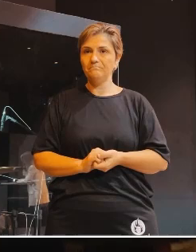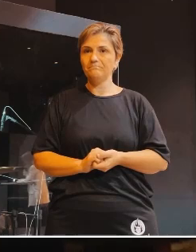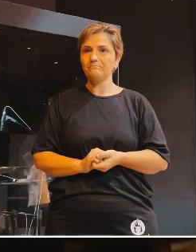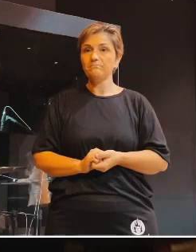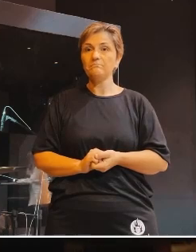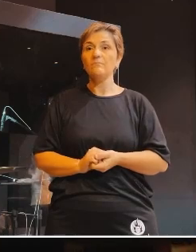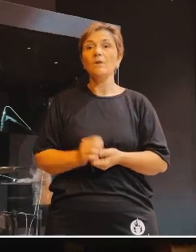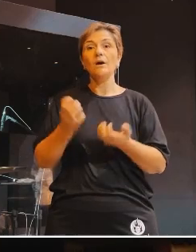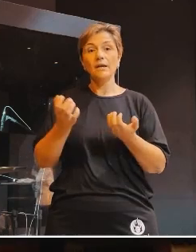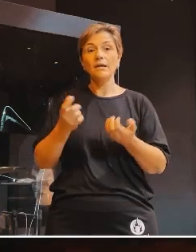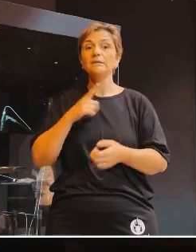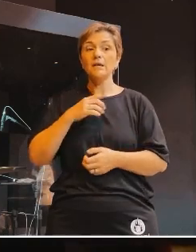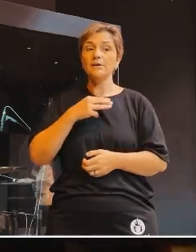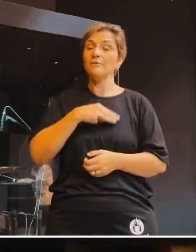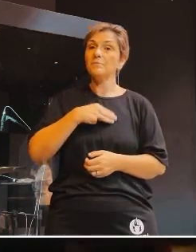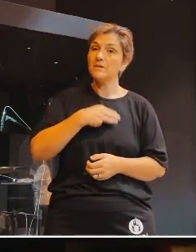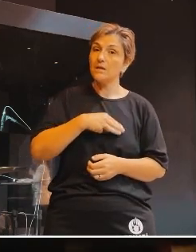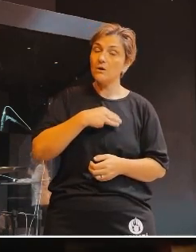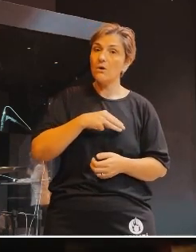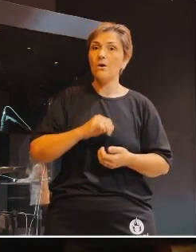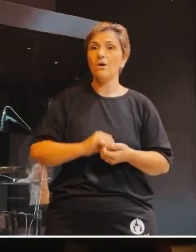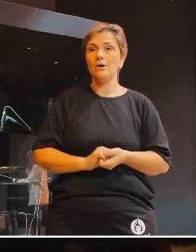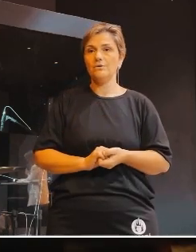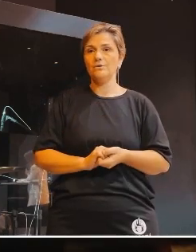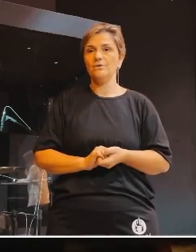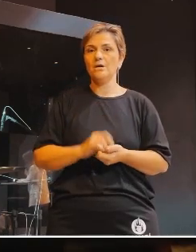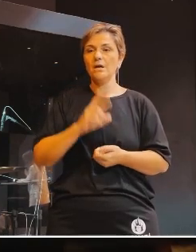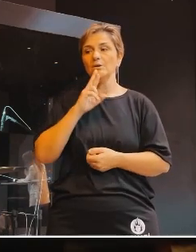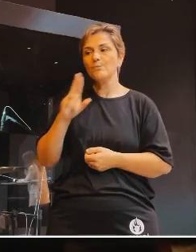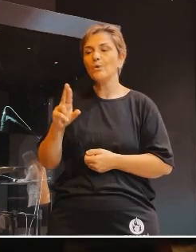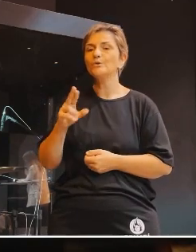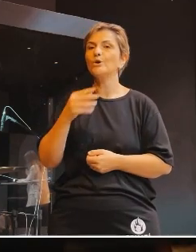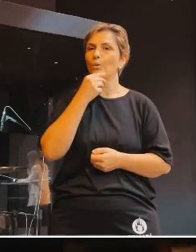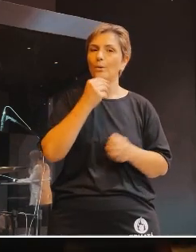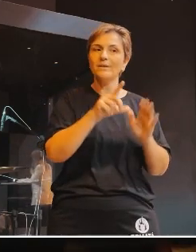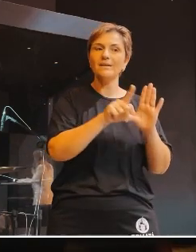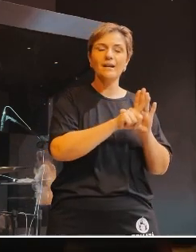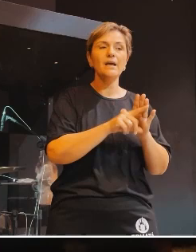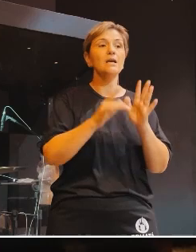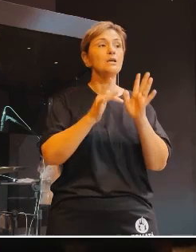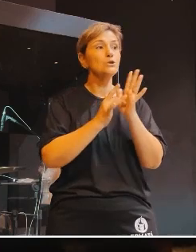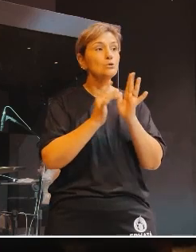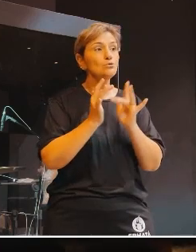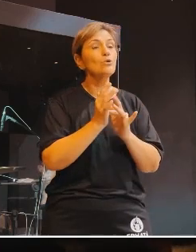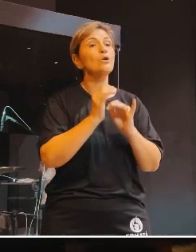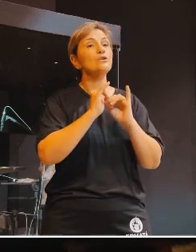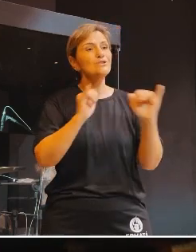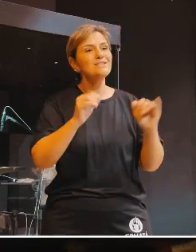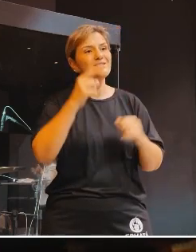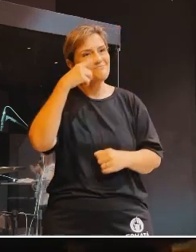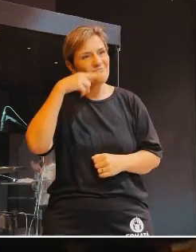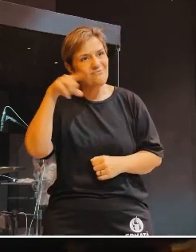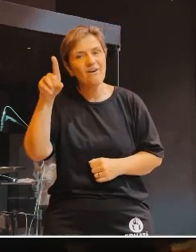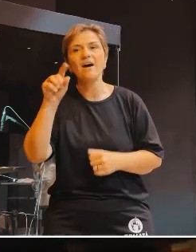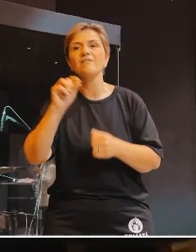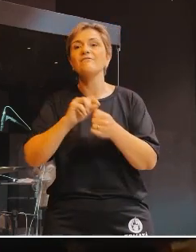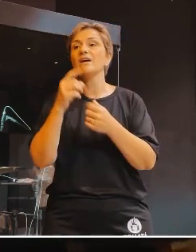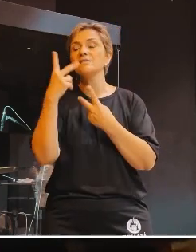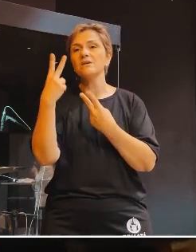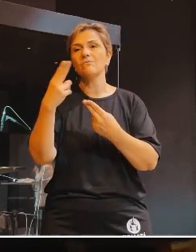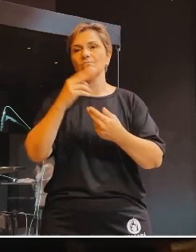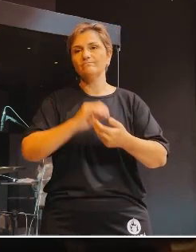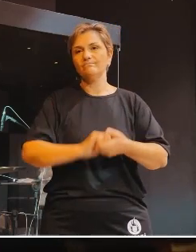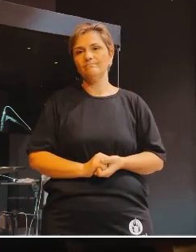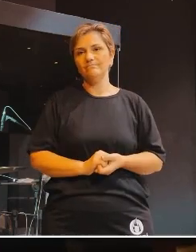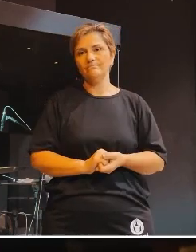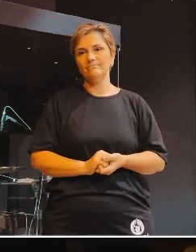Aquele que teve misericórdia dele, respondeu o perito na lei. Jesus lhe disse: vá e faça o